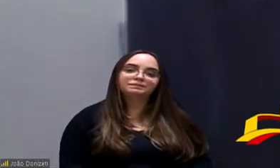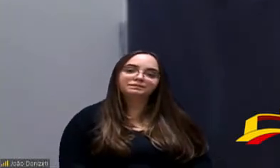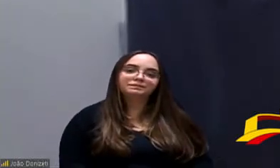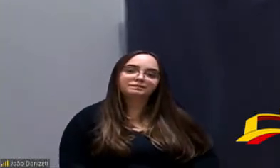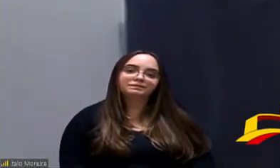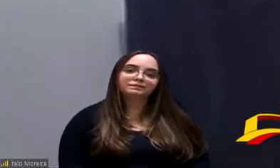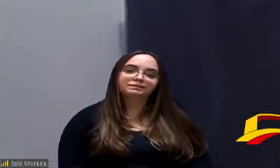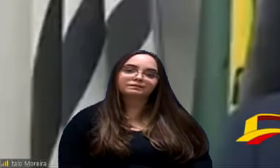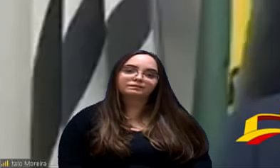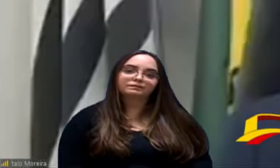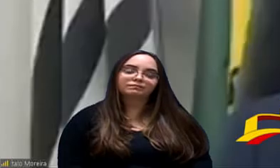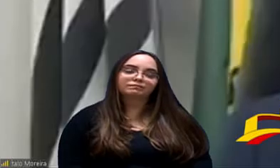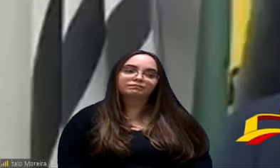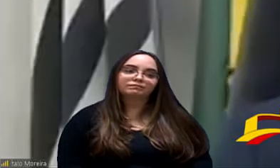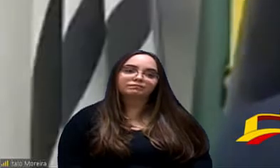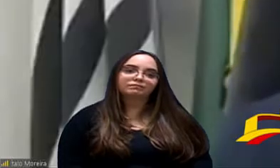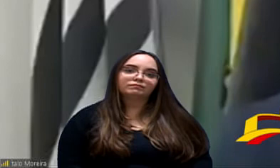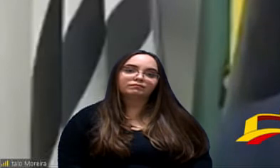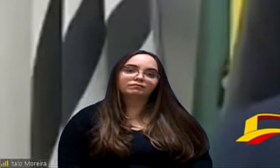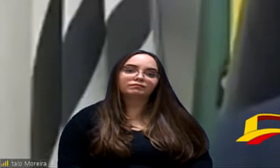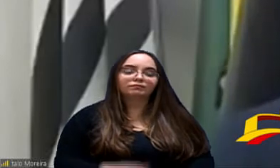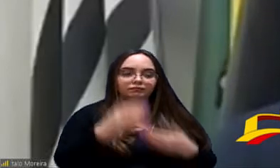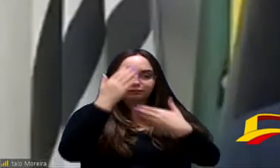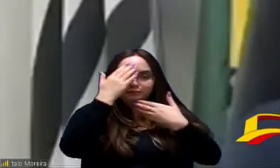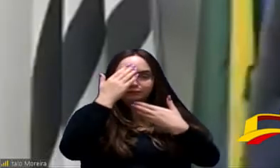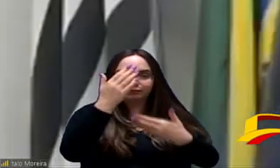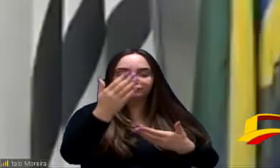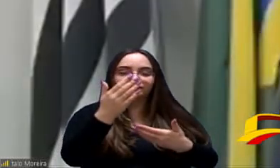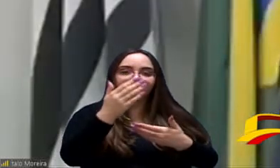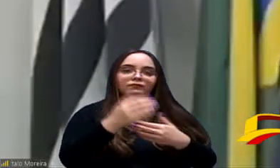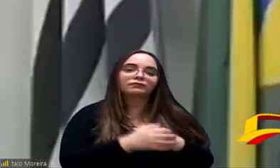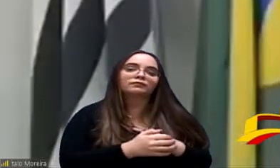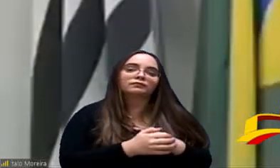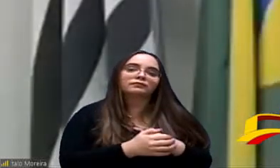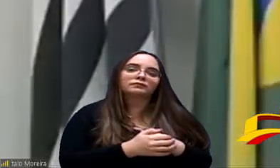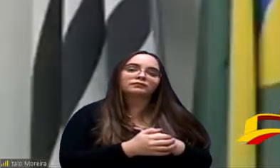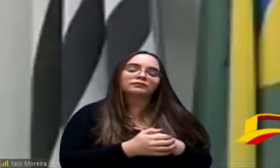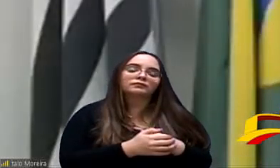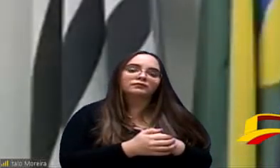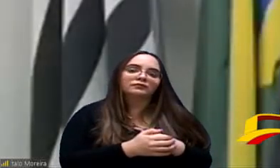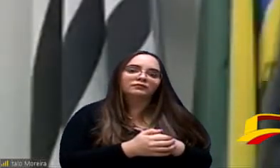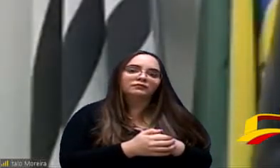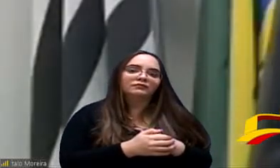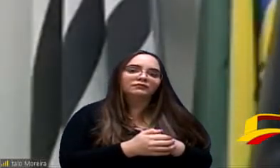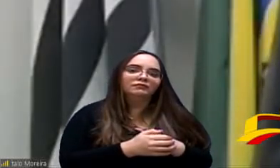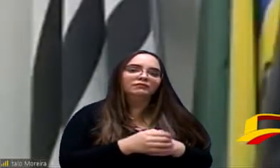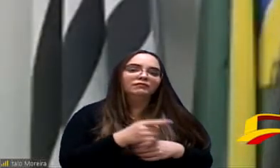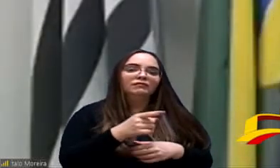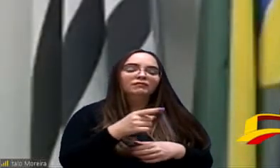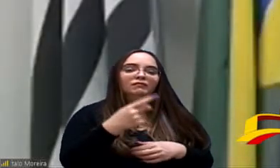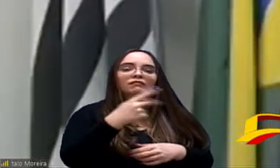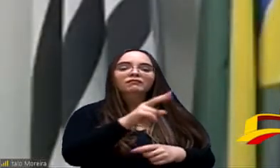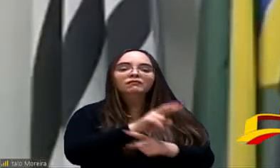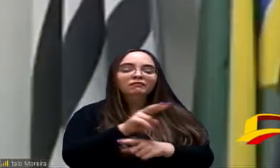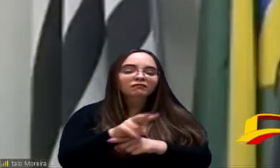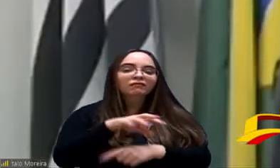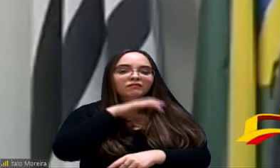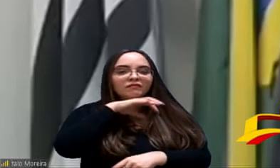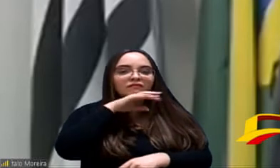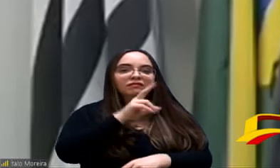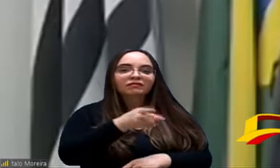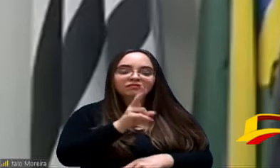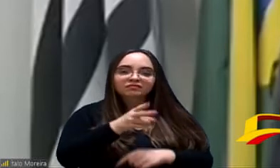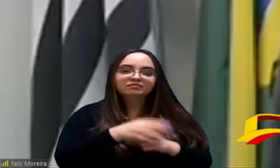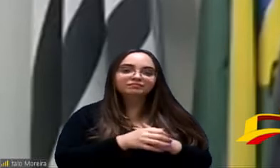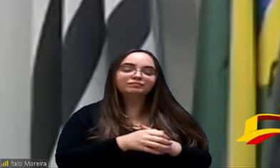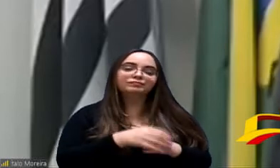Quero primeiramente agradecer ao vereador, né, que é uma referência na defesa da causa animal, na proteção do